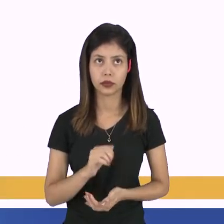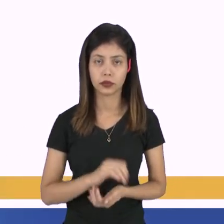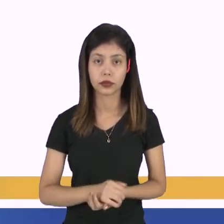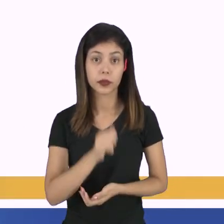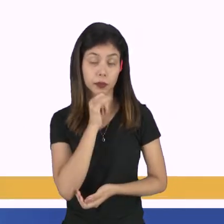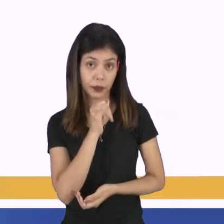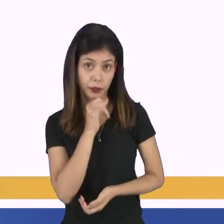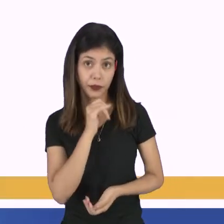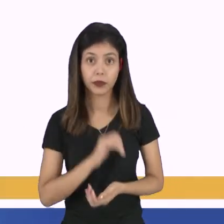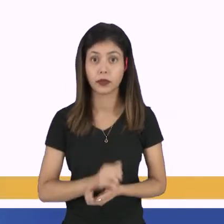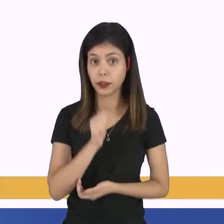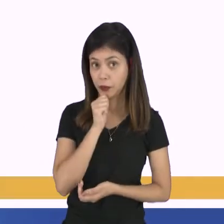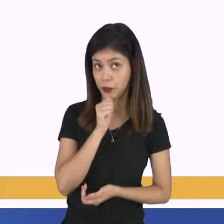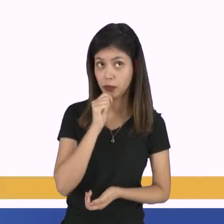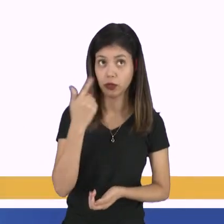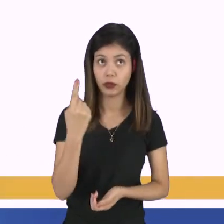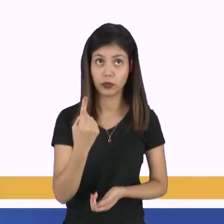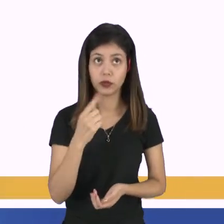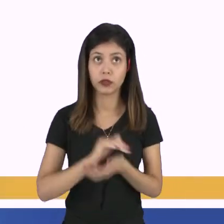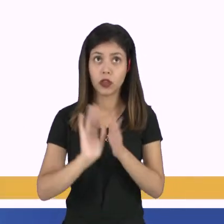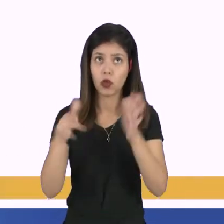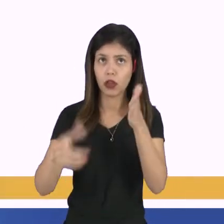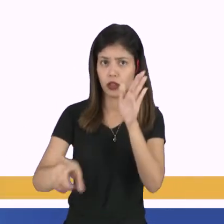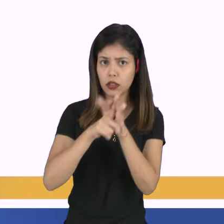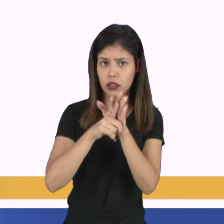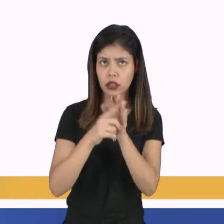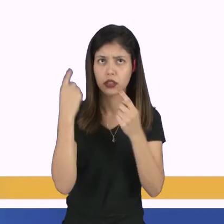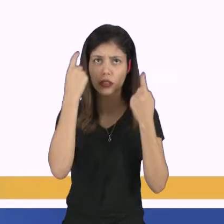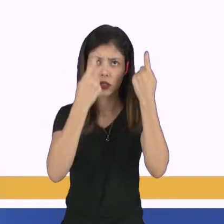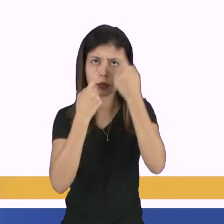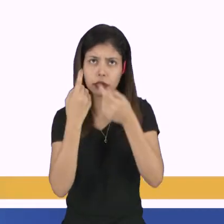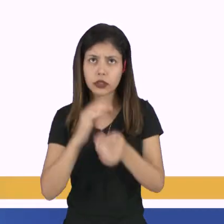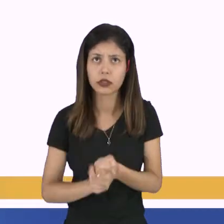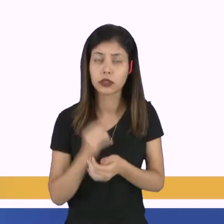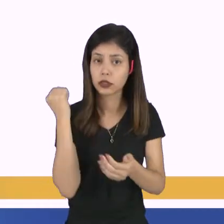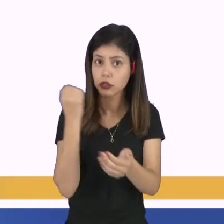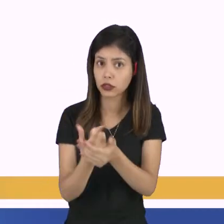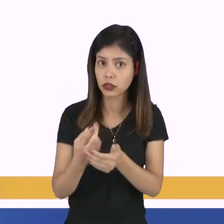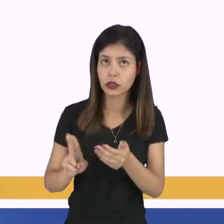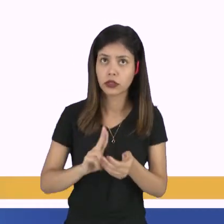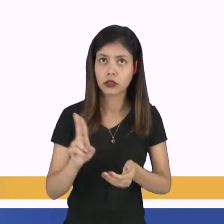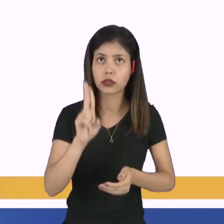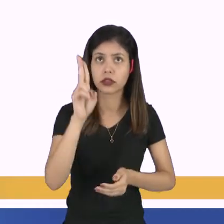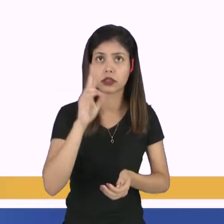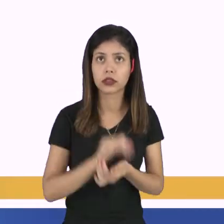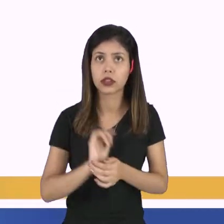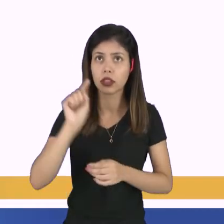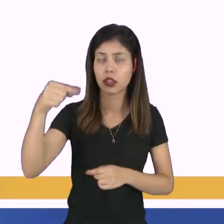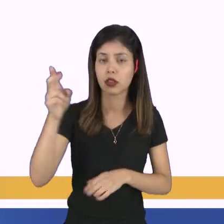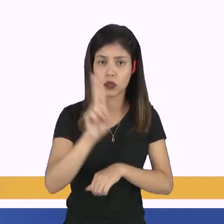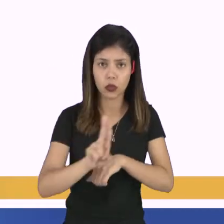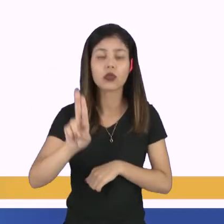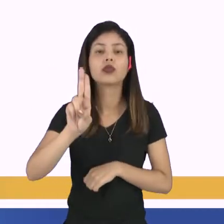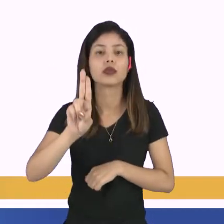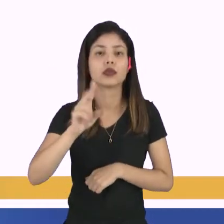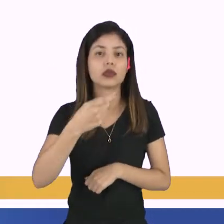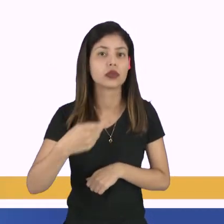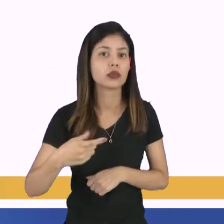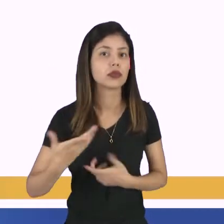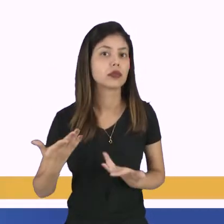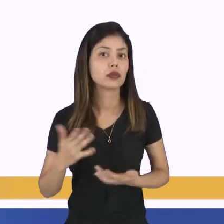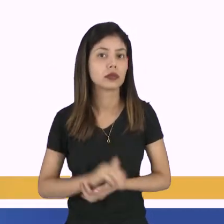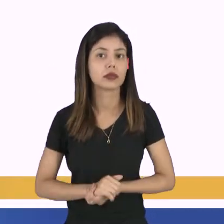Ainda sobre o exercício 1. Qual a lei de formação que expressa o preço do automóvel após X anos de